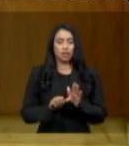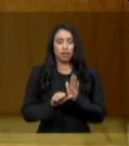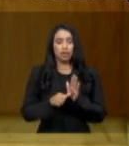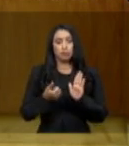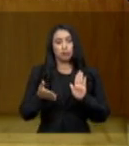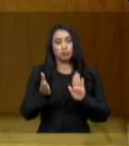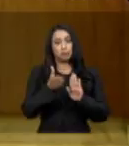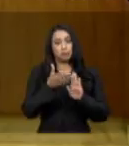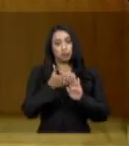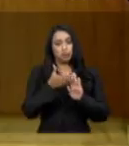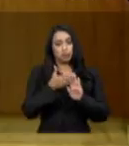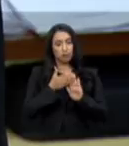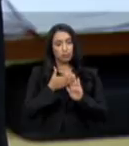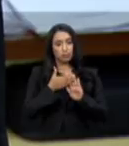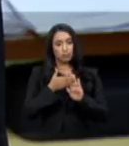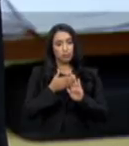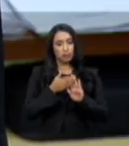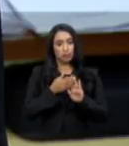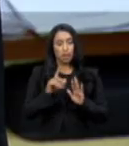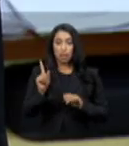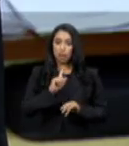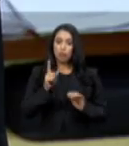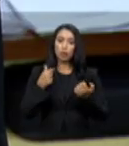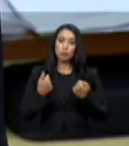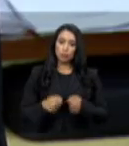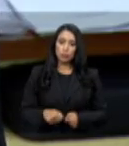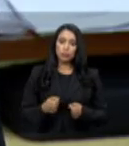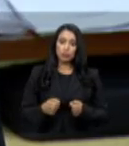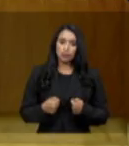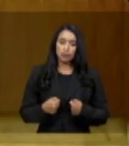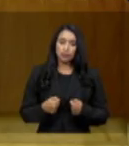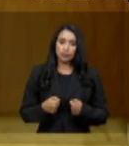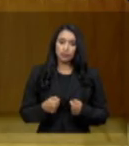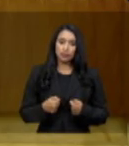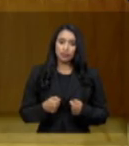primeiro item de pauta dos mais não preciso dizer